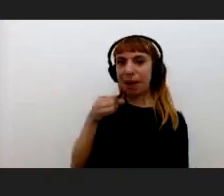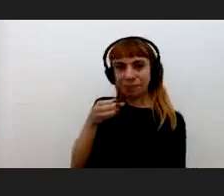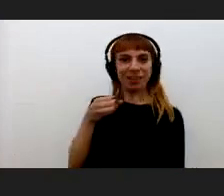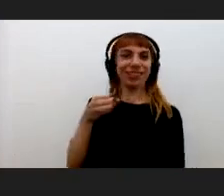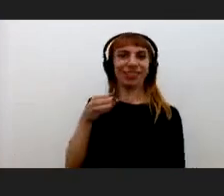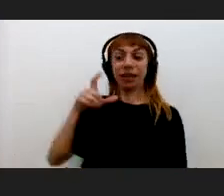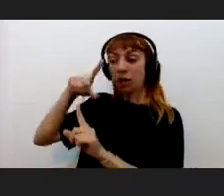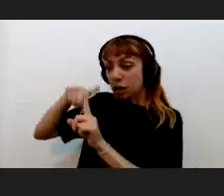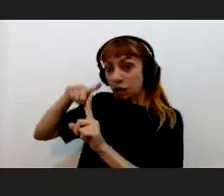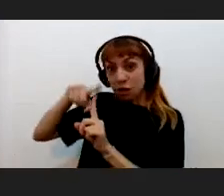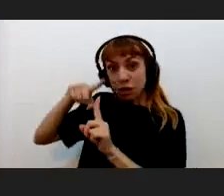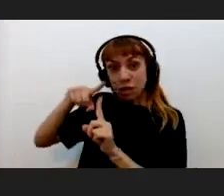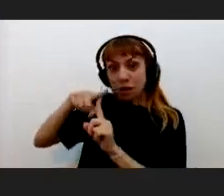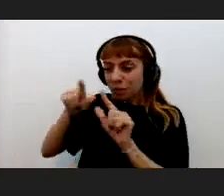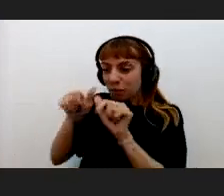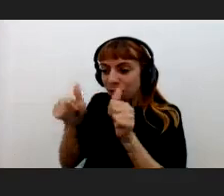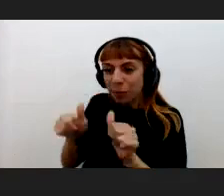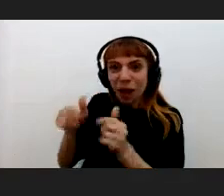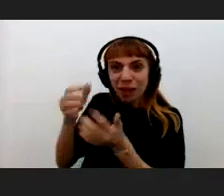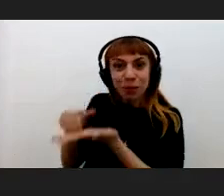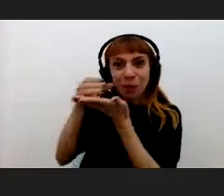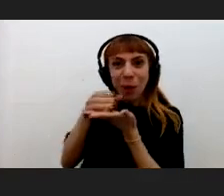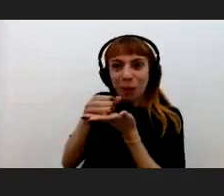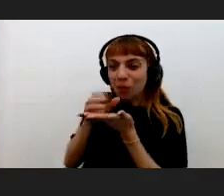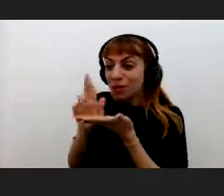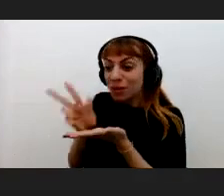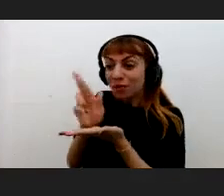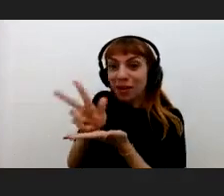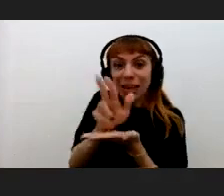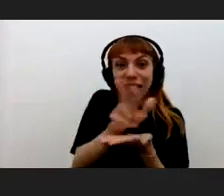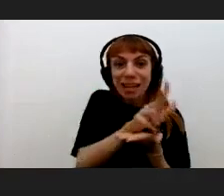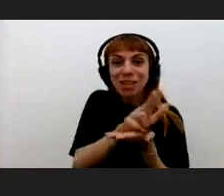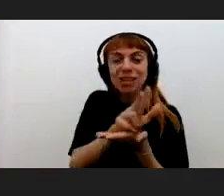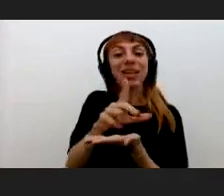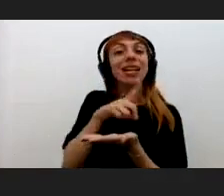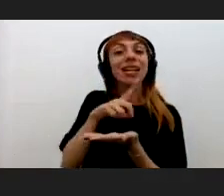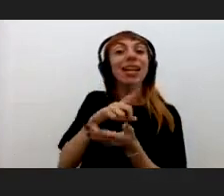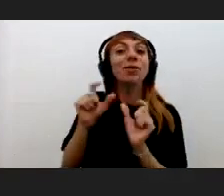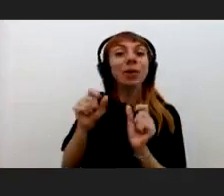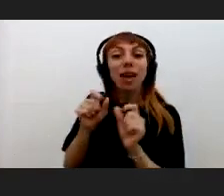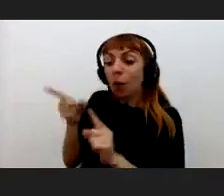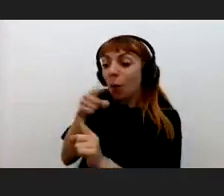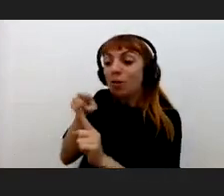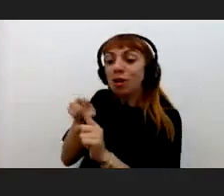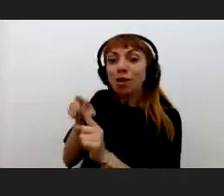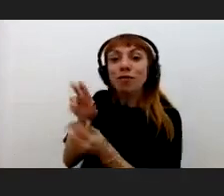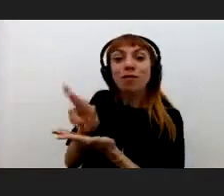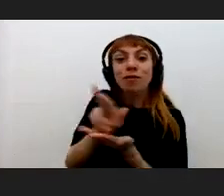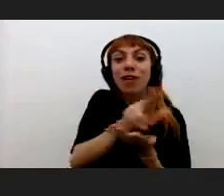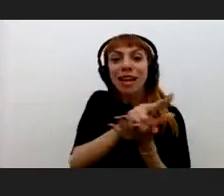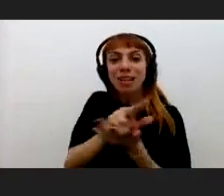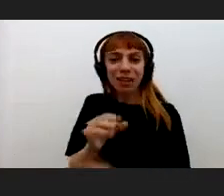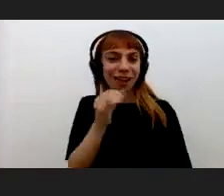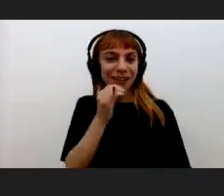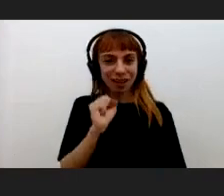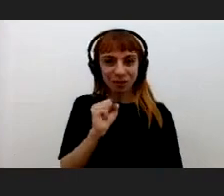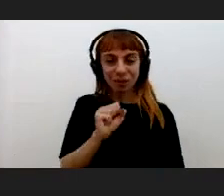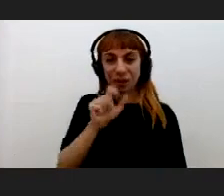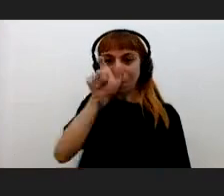diferentes finalidades, diferentes objetivos, né? quem é mais chique aí vai